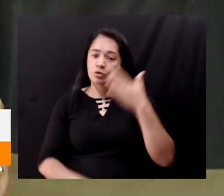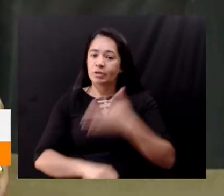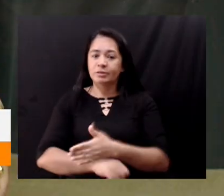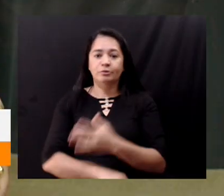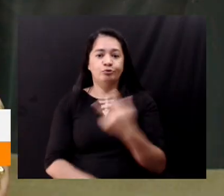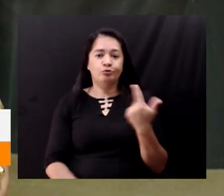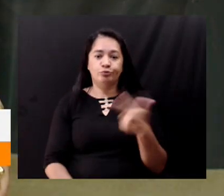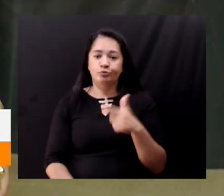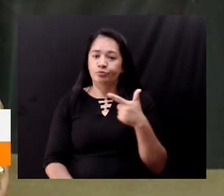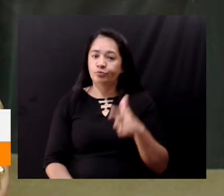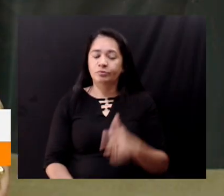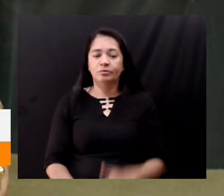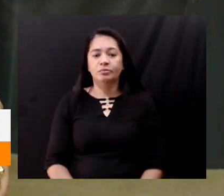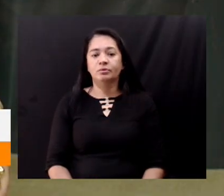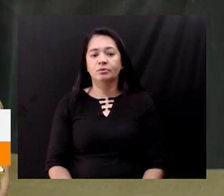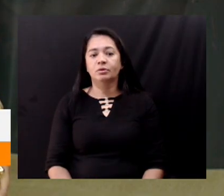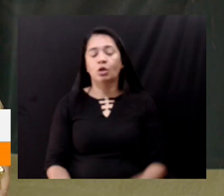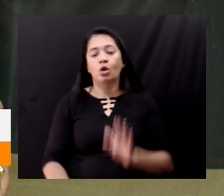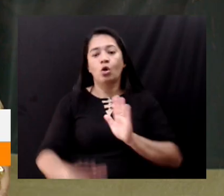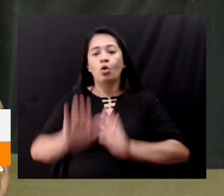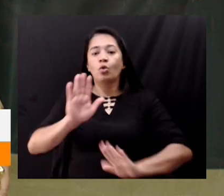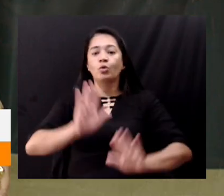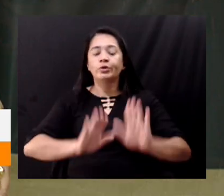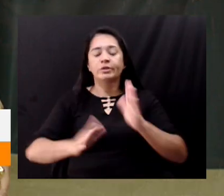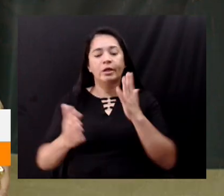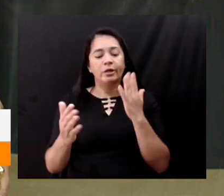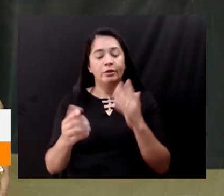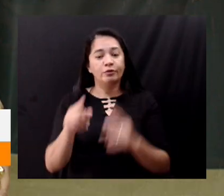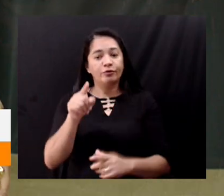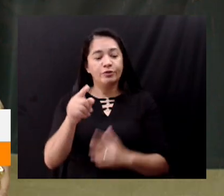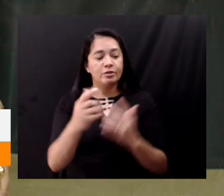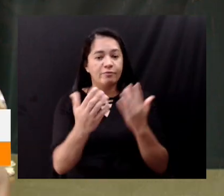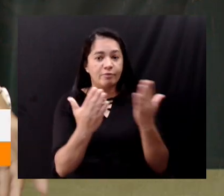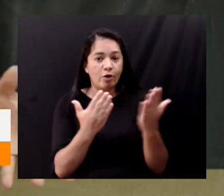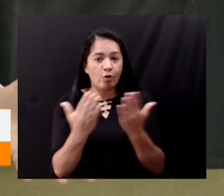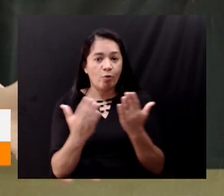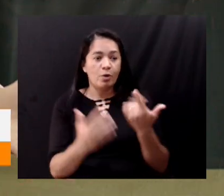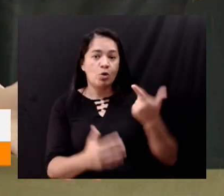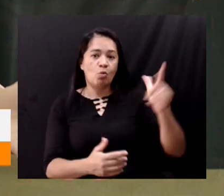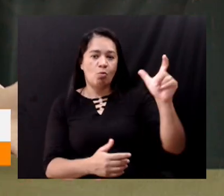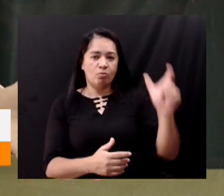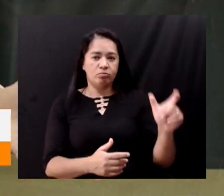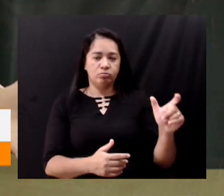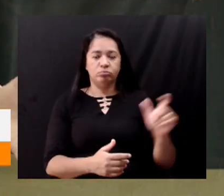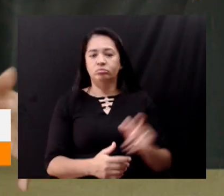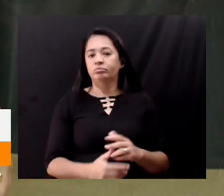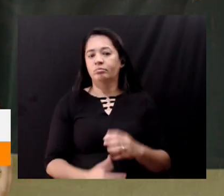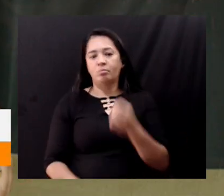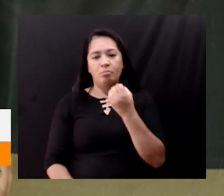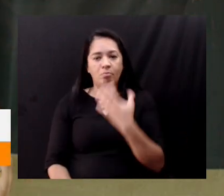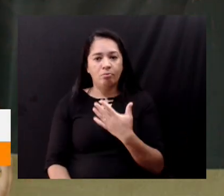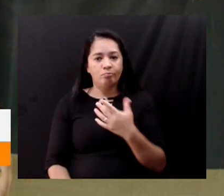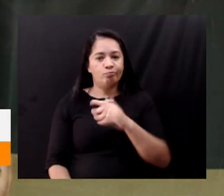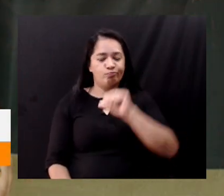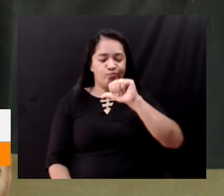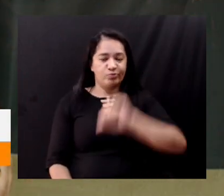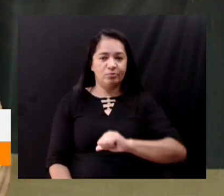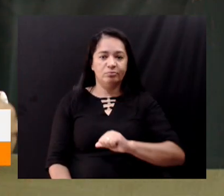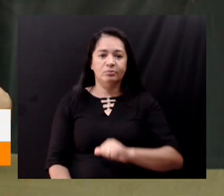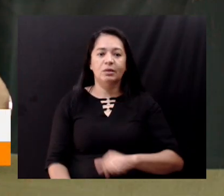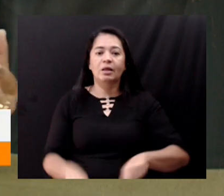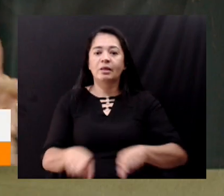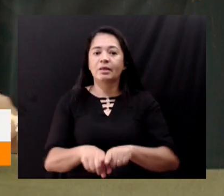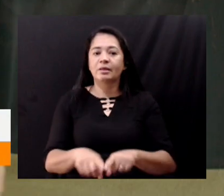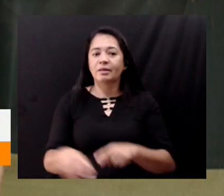Exatamente. Muito cuidado com a comparação aí, porque isso não é bom, né? E é a questão dos recursos também. Você acha